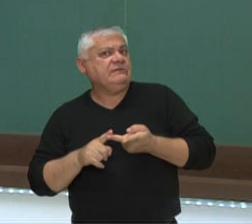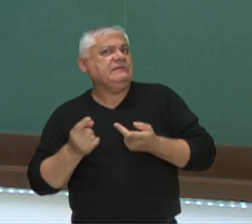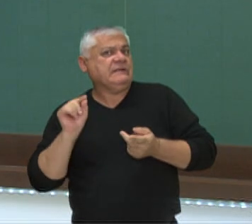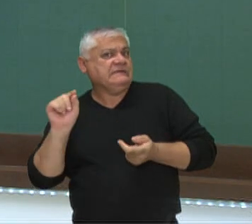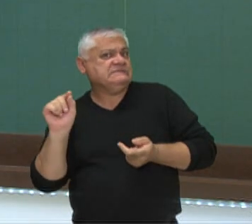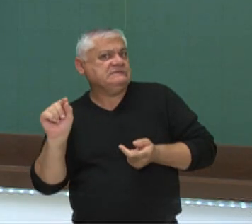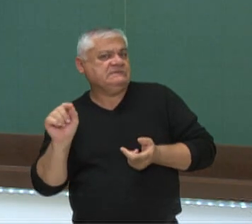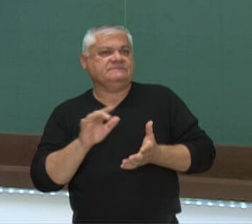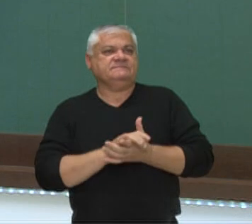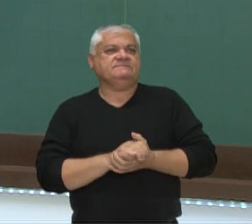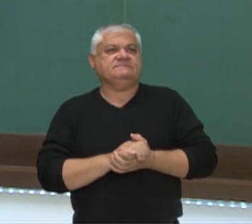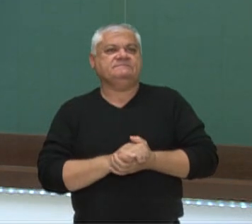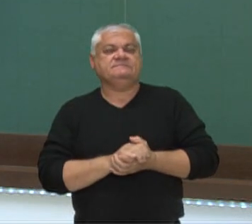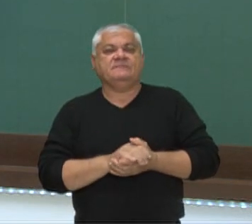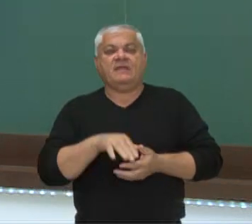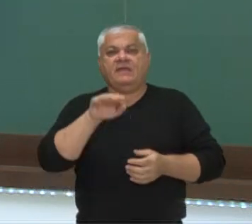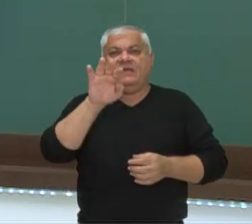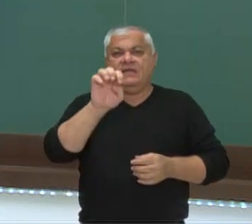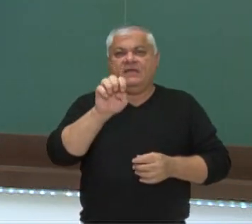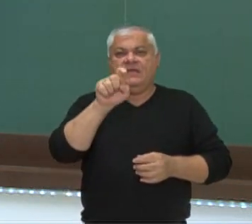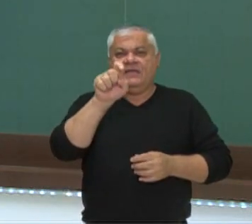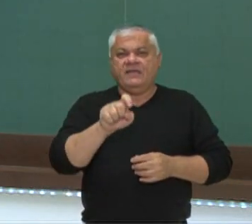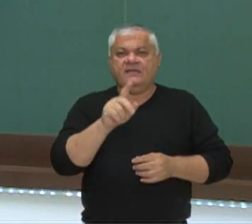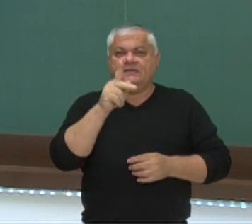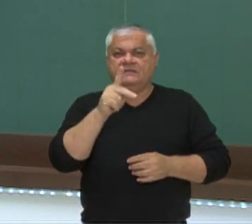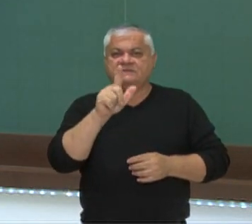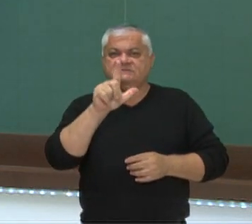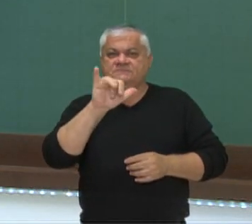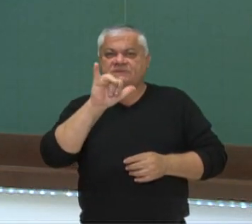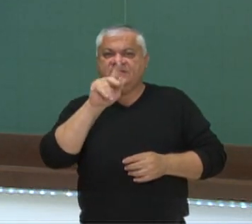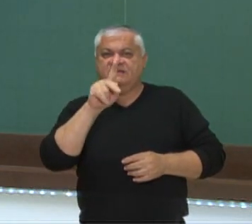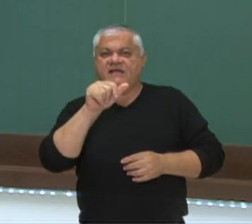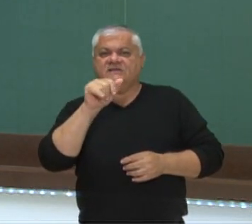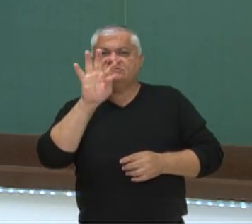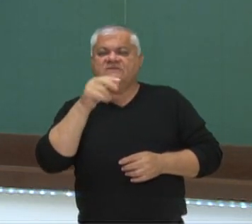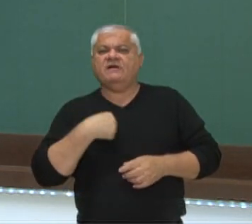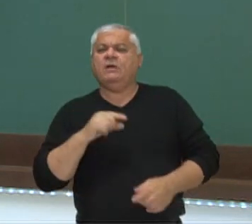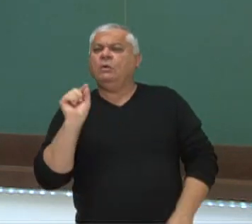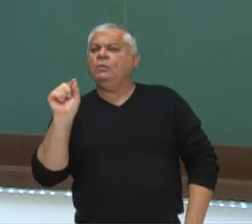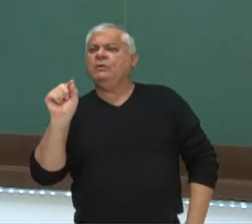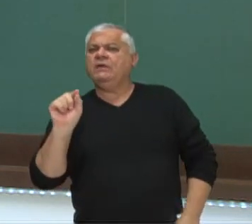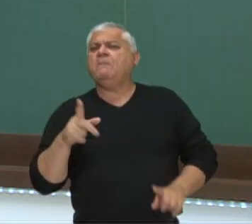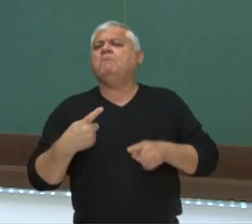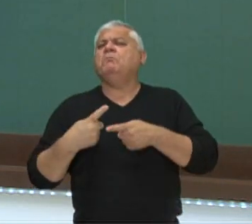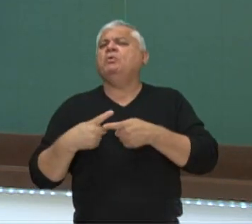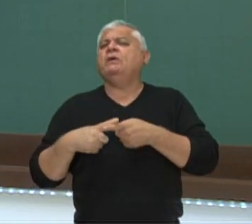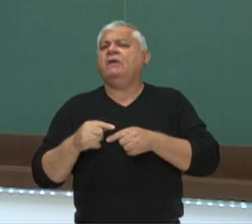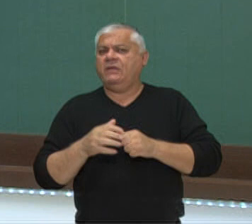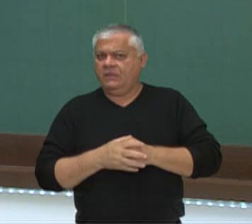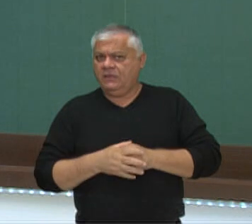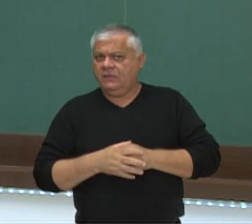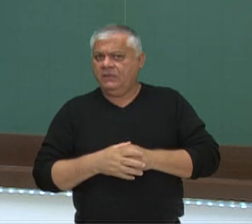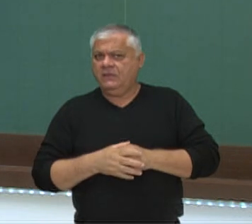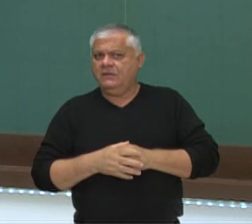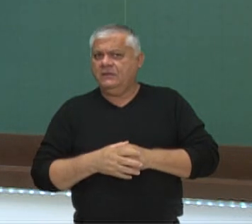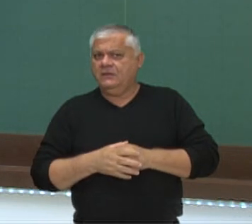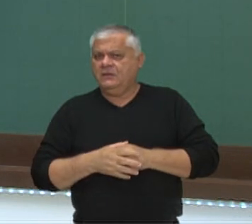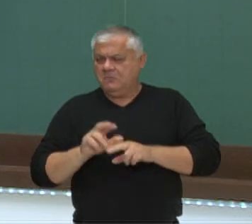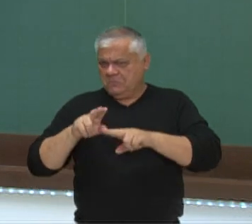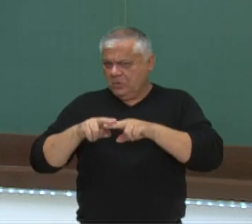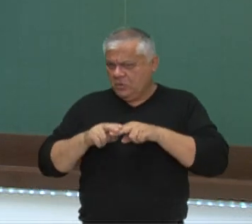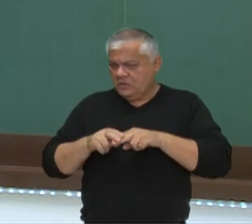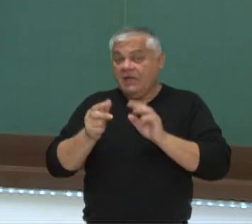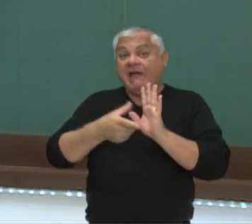assim. E no caso das explicativas, podemos encontrar o que, o porquê junto, o pois